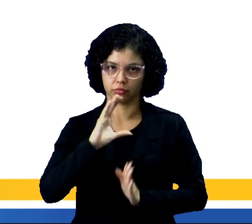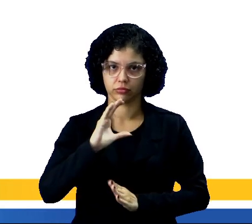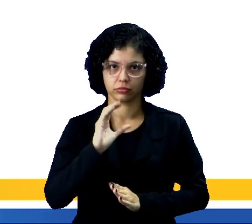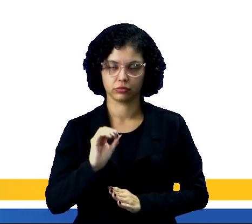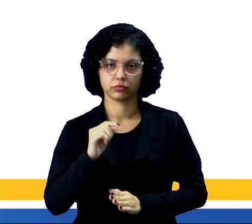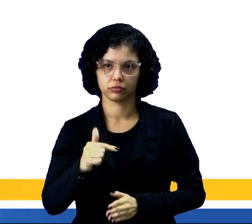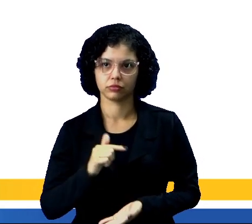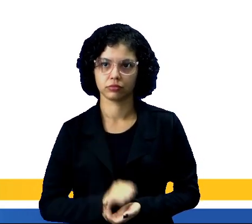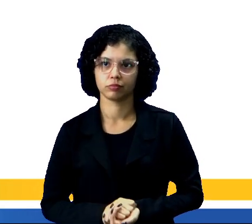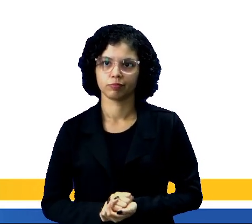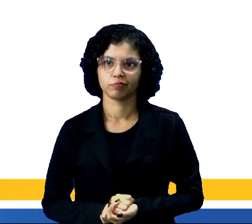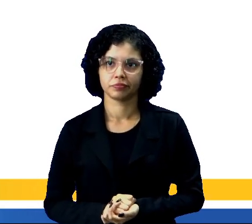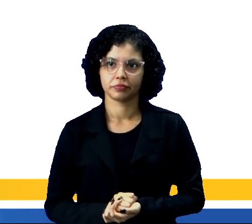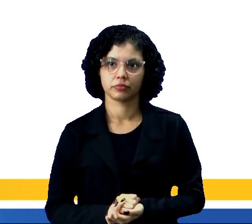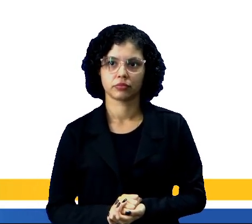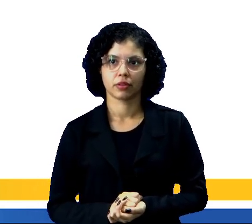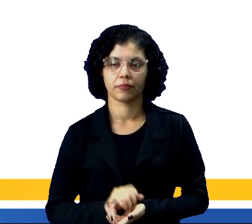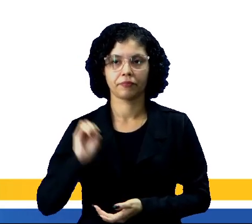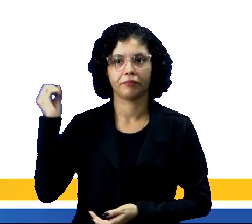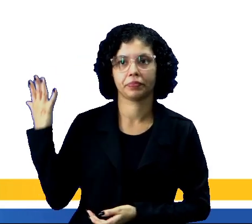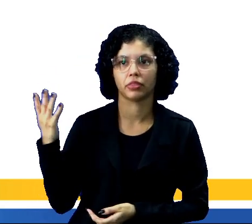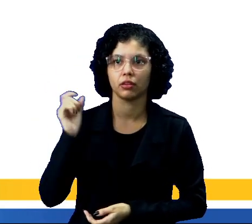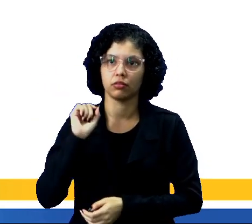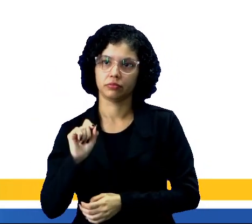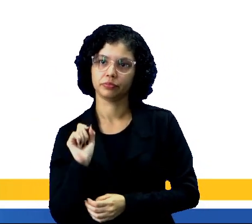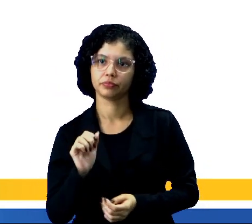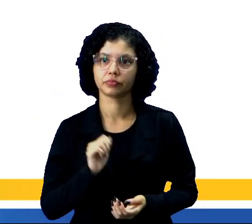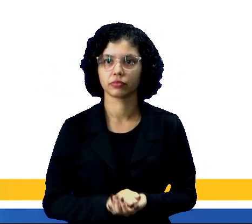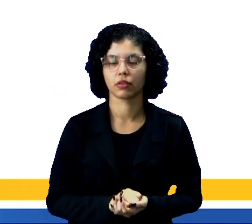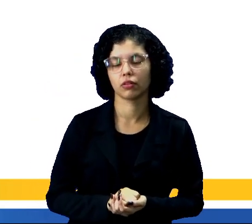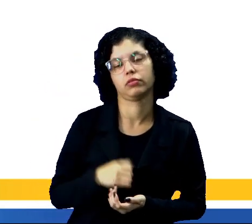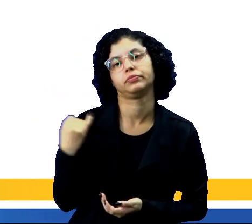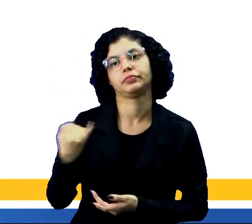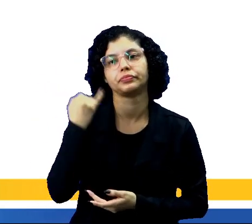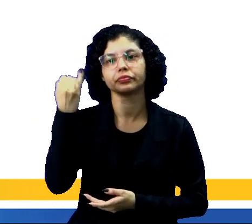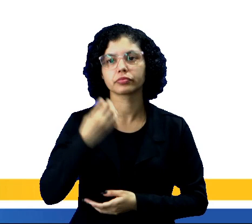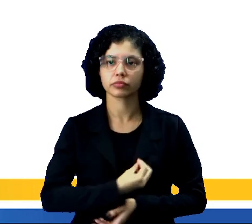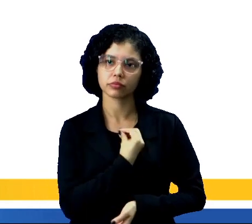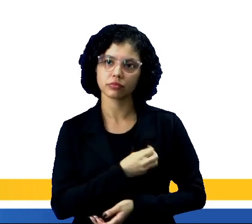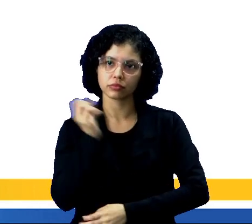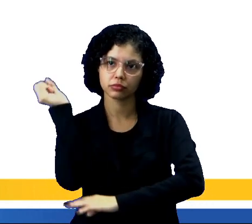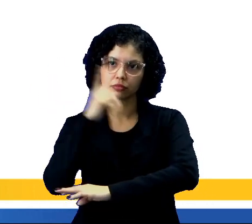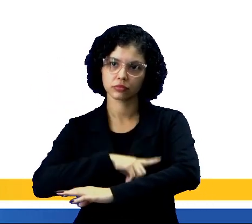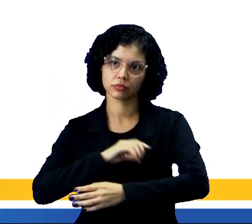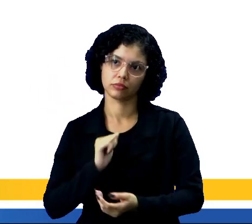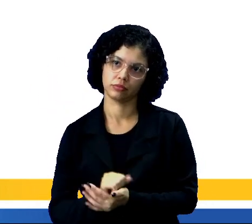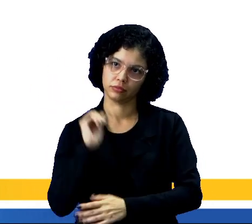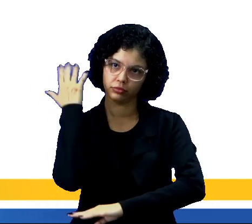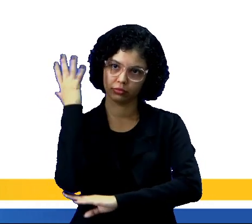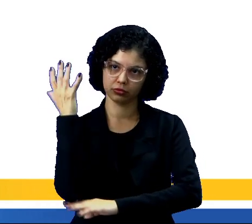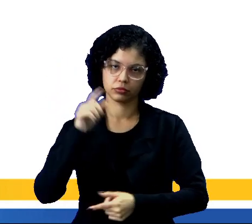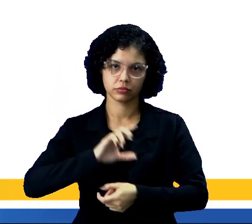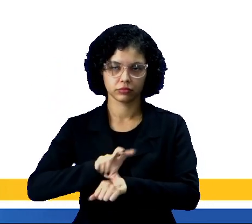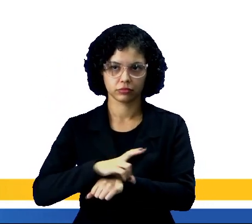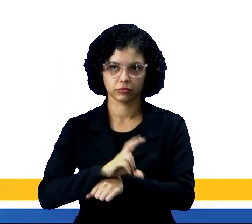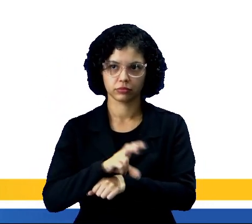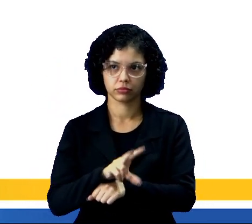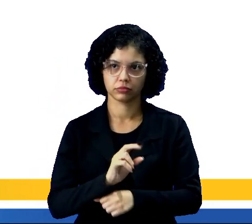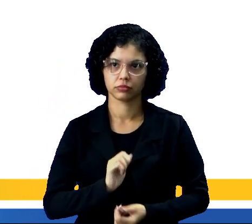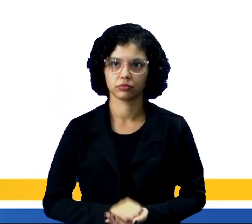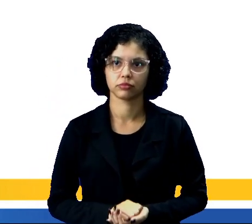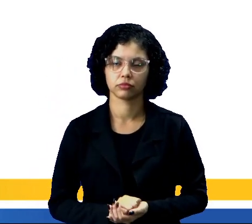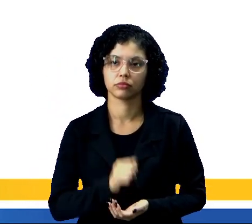do carbono. Para que ela ocorra, é imprescindível a presença de luz, seja ela natural ou